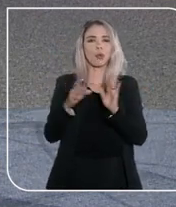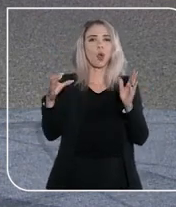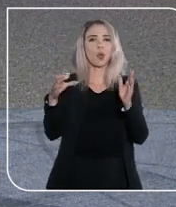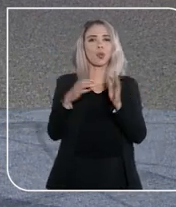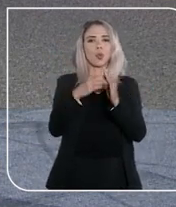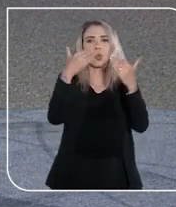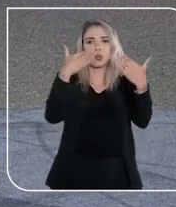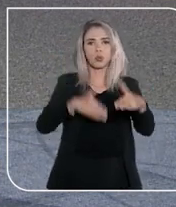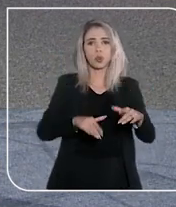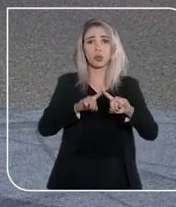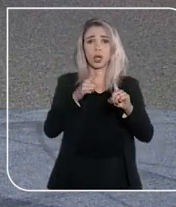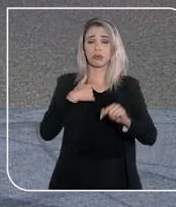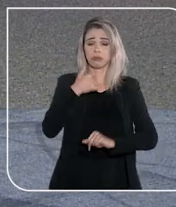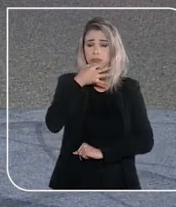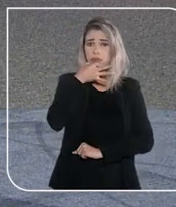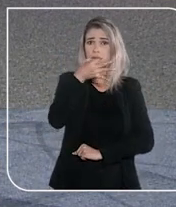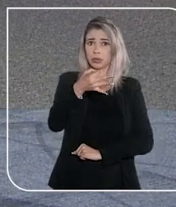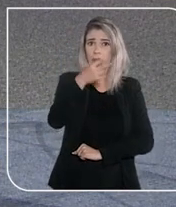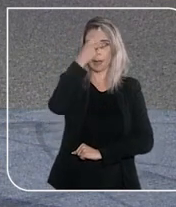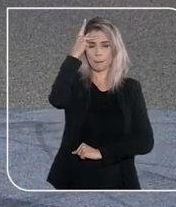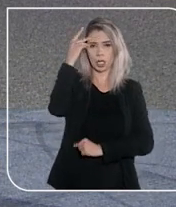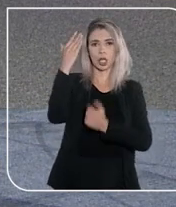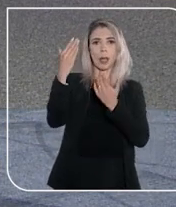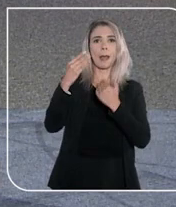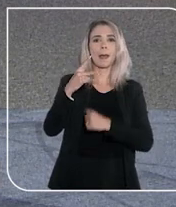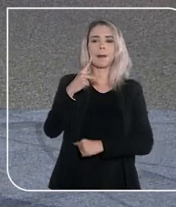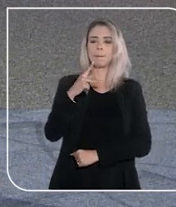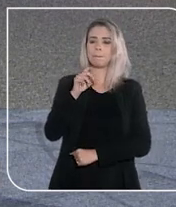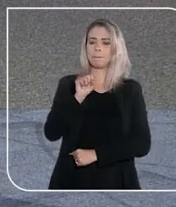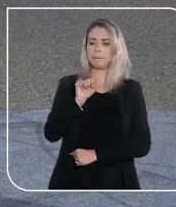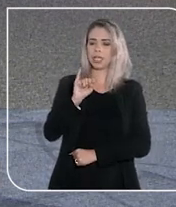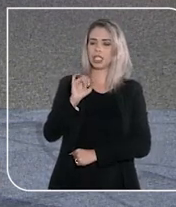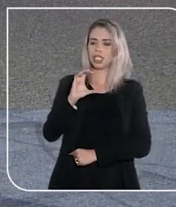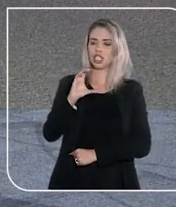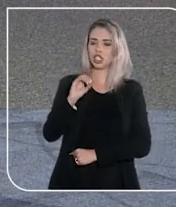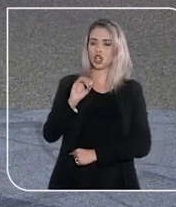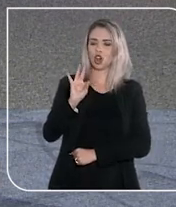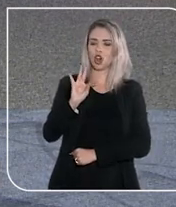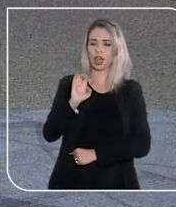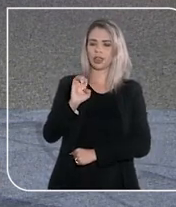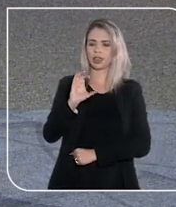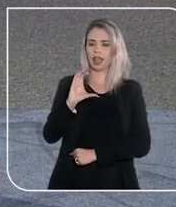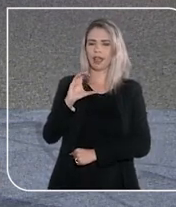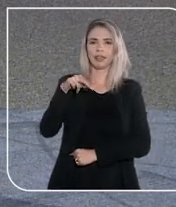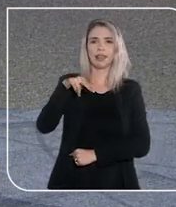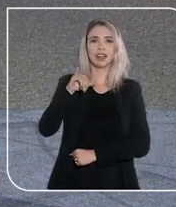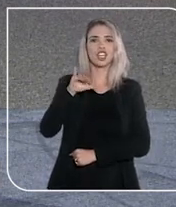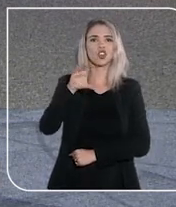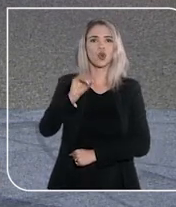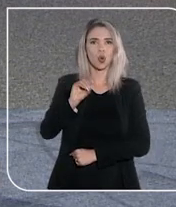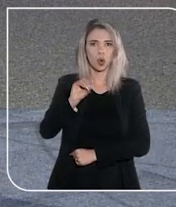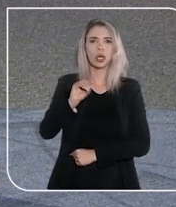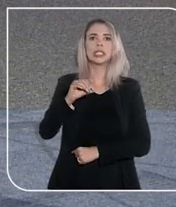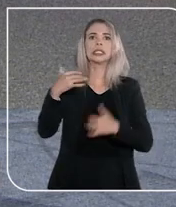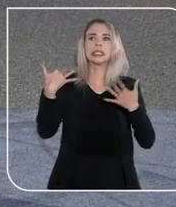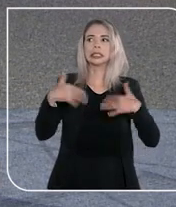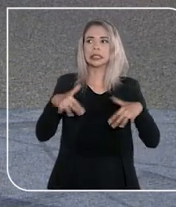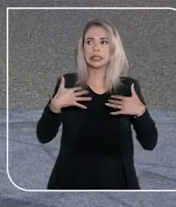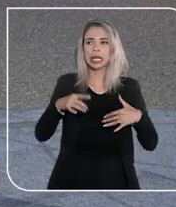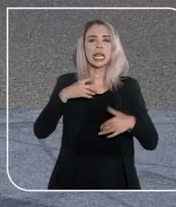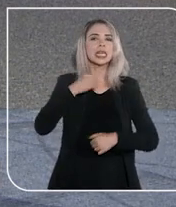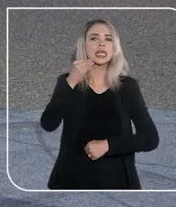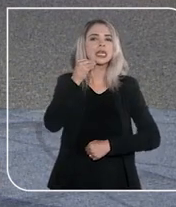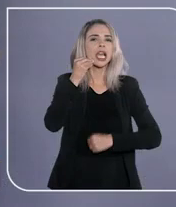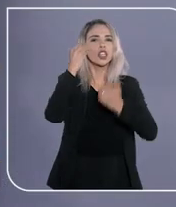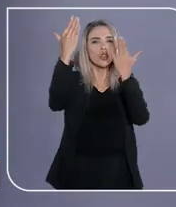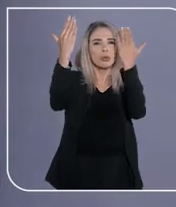público, mas, a meu ver, o psicotécnico ainda gera muita discussão, muita polêmica em cima aí dessa fase. E